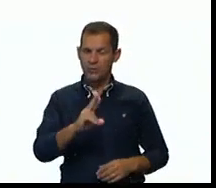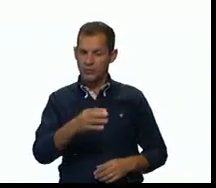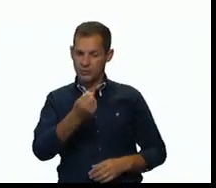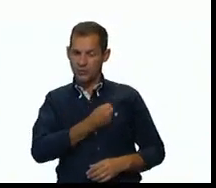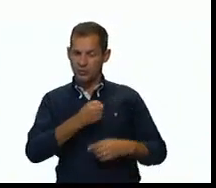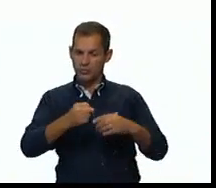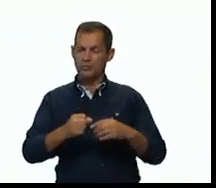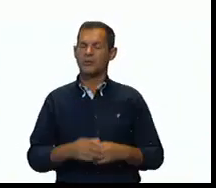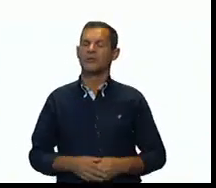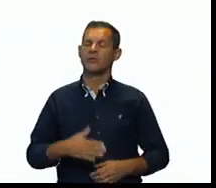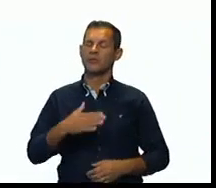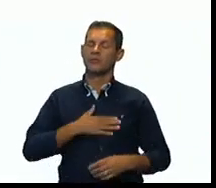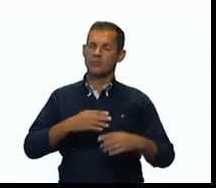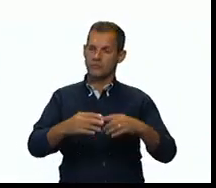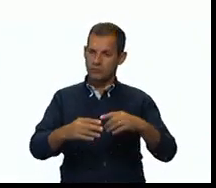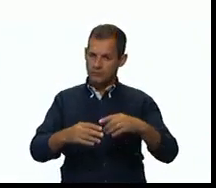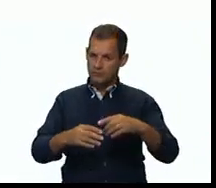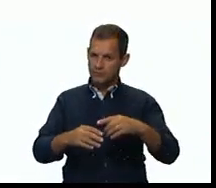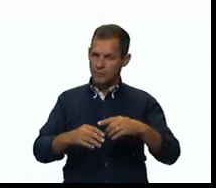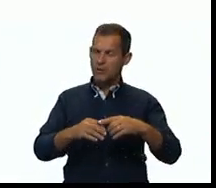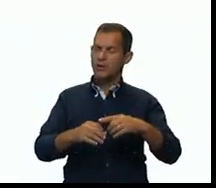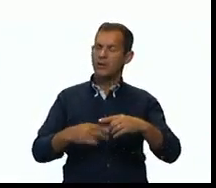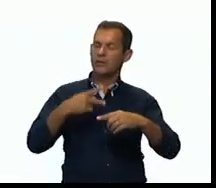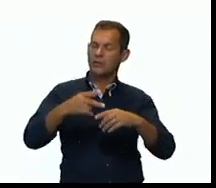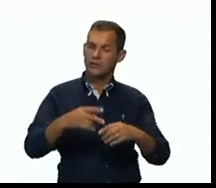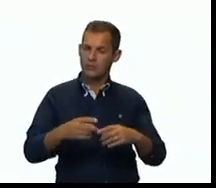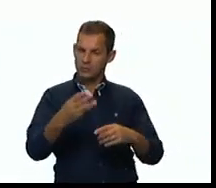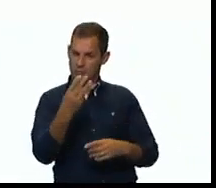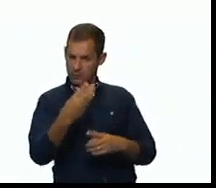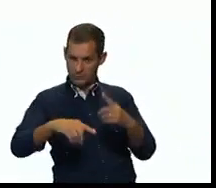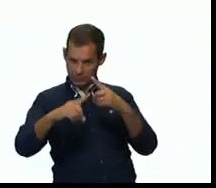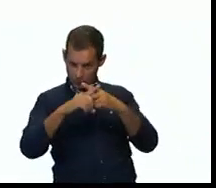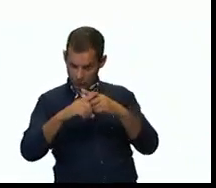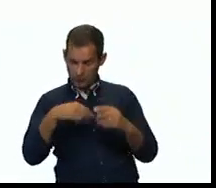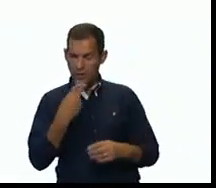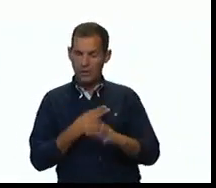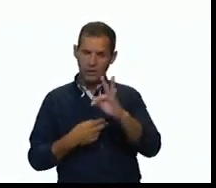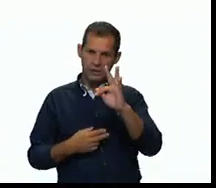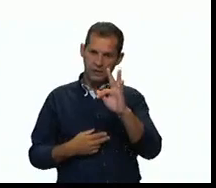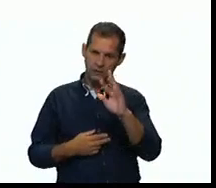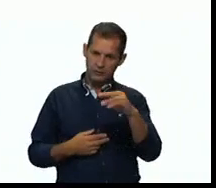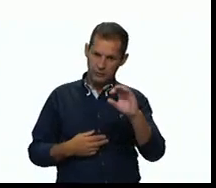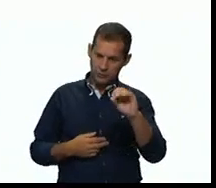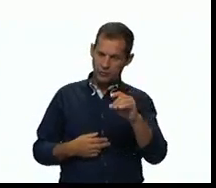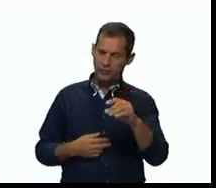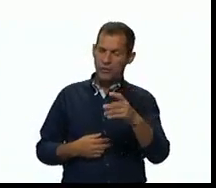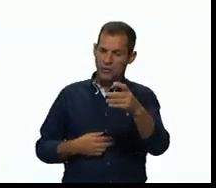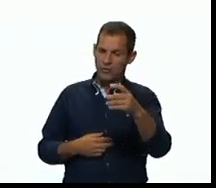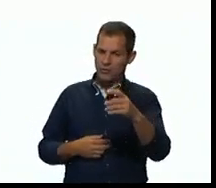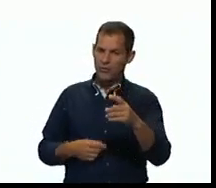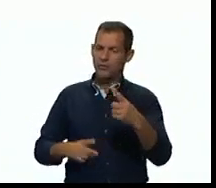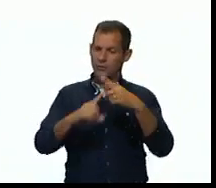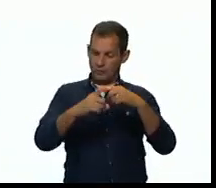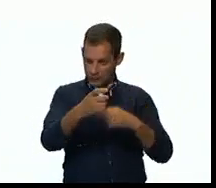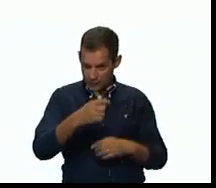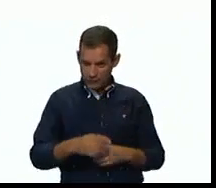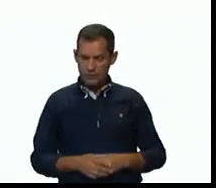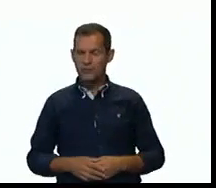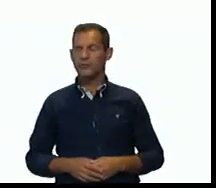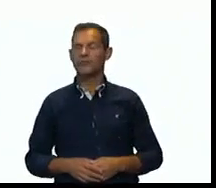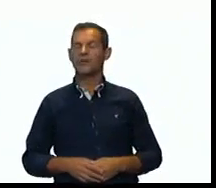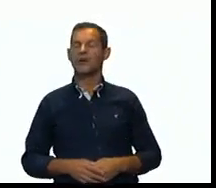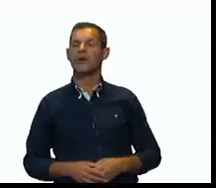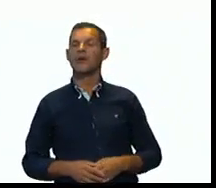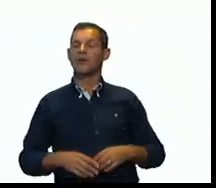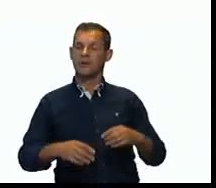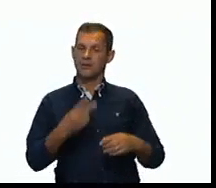meu expoente. Então, nós vamos ter o 3, ele vai multiplicar a nossa função, vezes o x, o expoente é 2, então eu vou